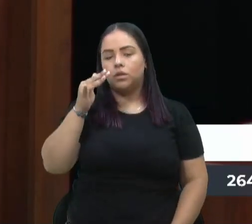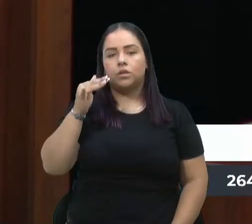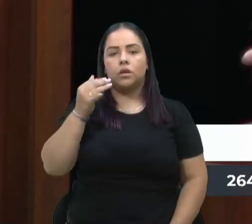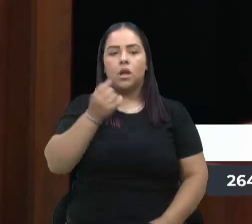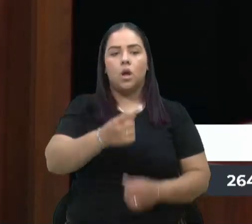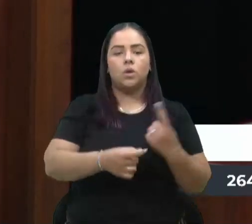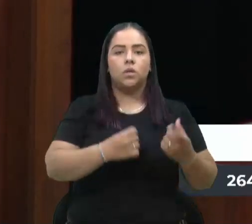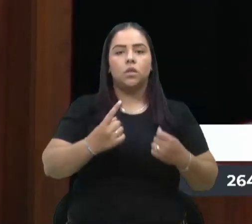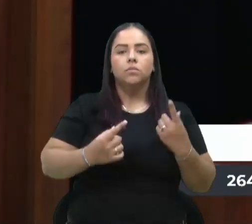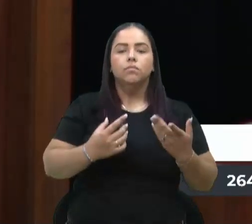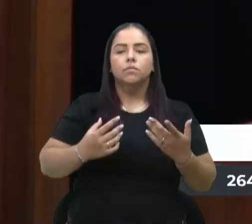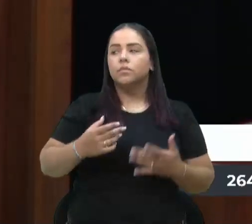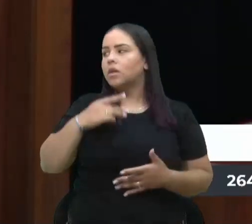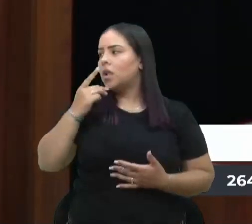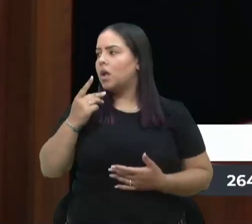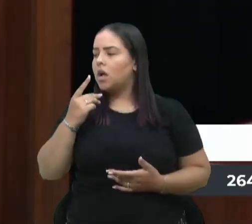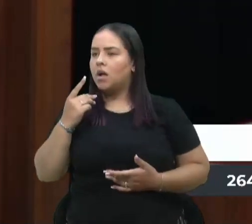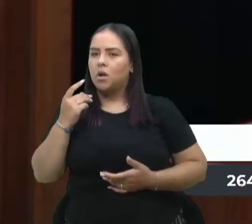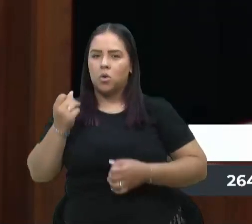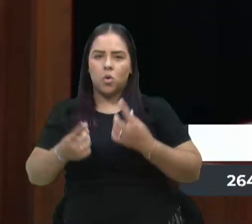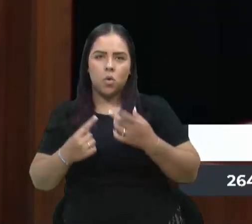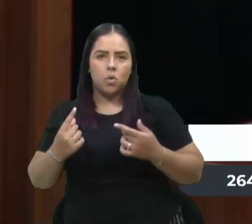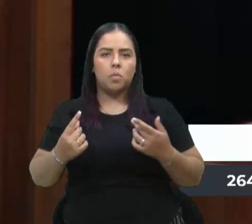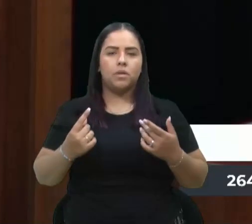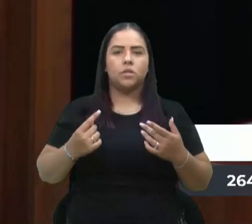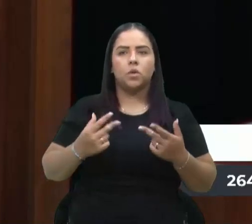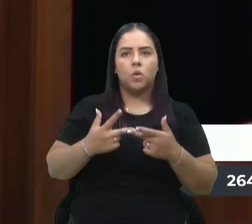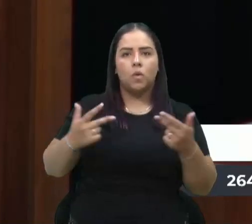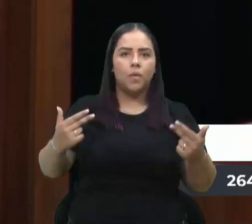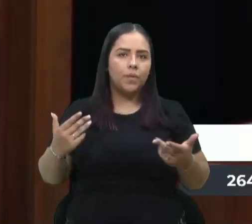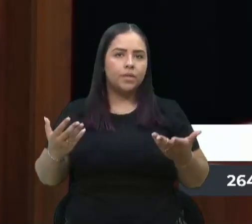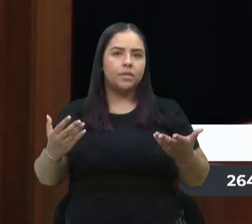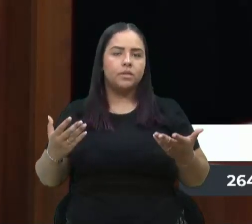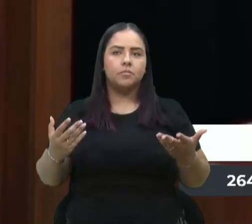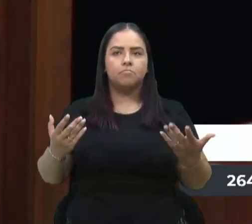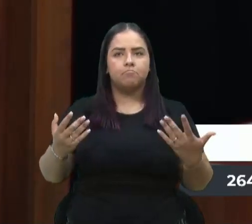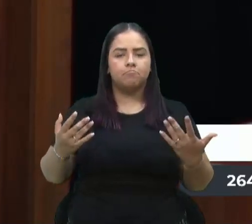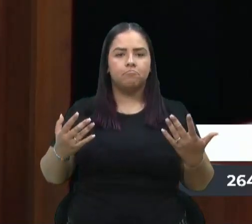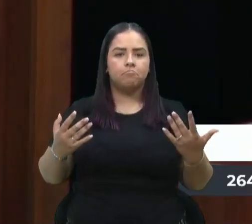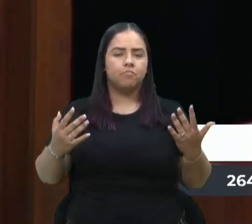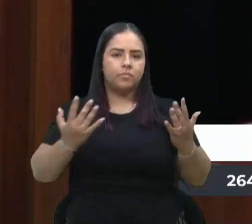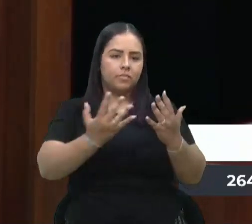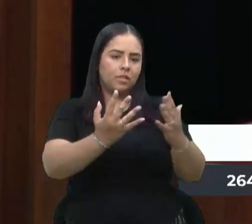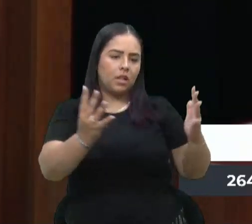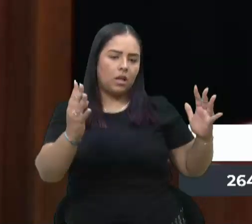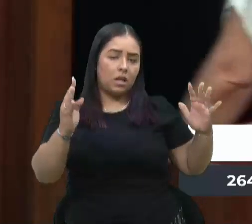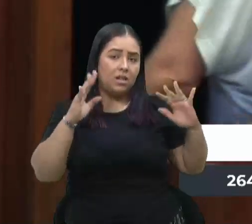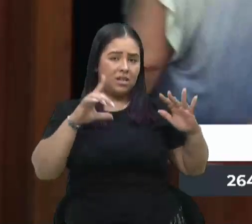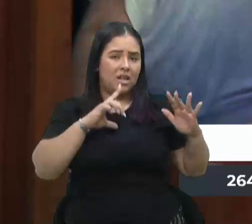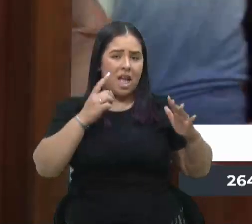assim, aqui uma coisinha aqui que foi feito. Uma parte, coisa, vereador. A cerca. Tem uns vizinhos ali